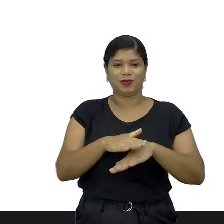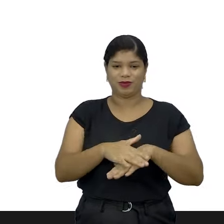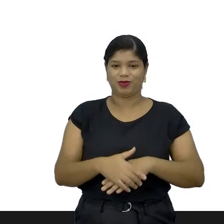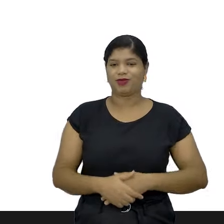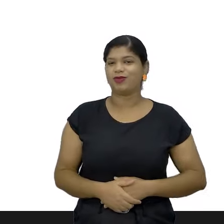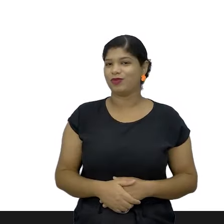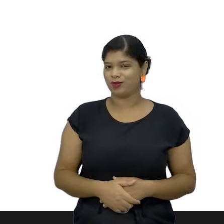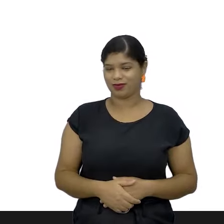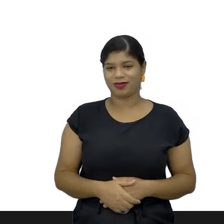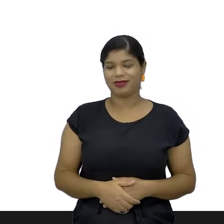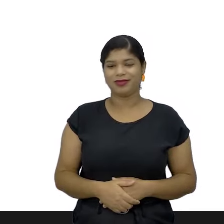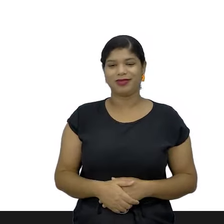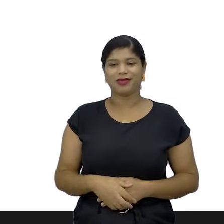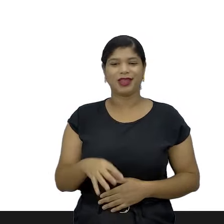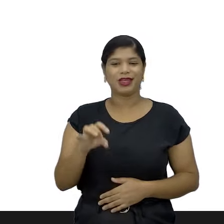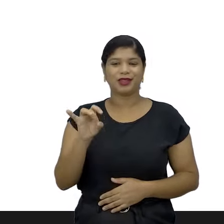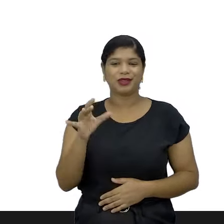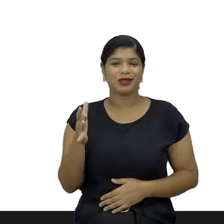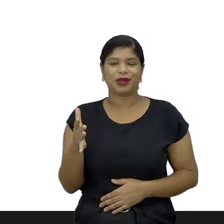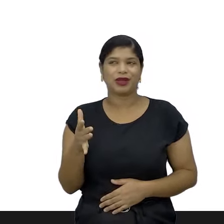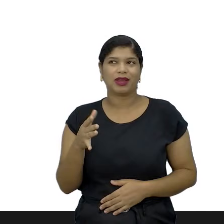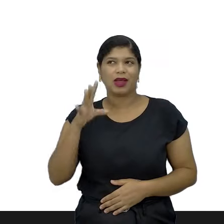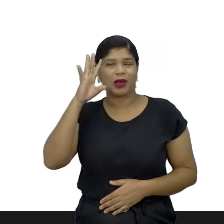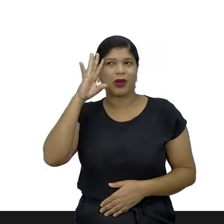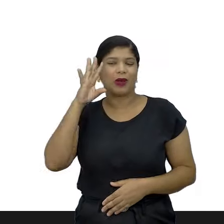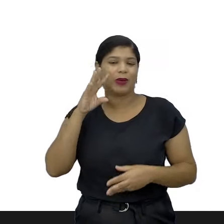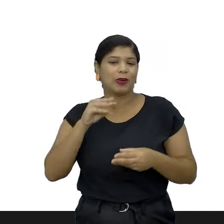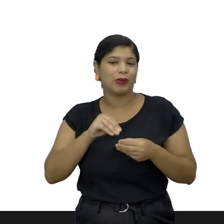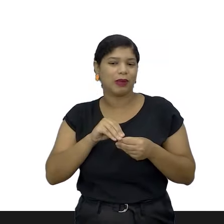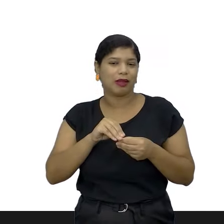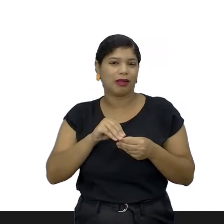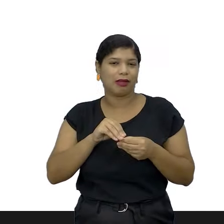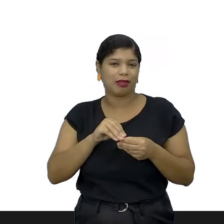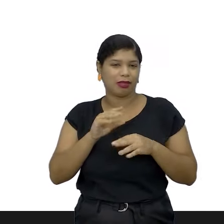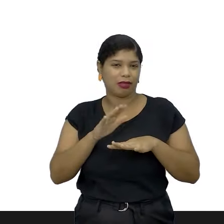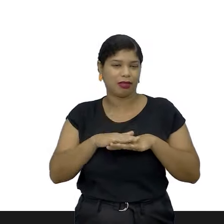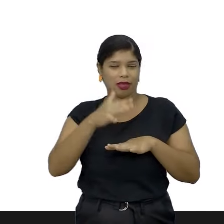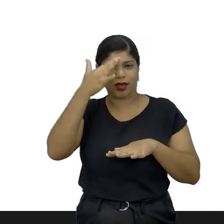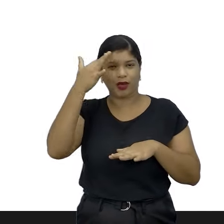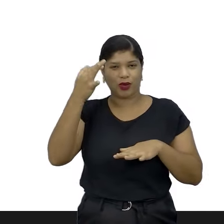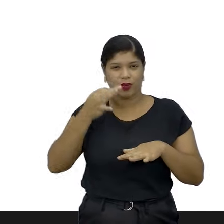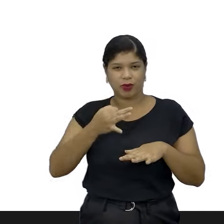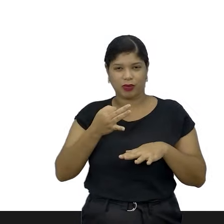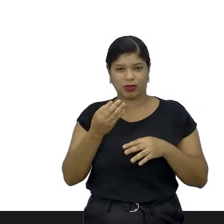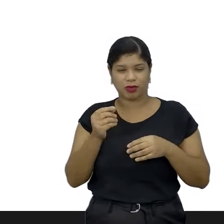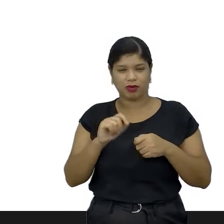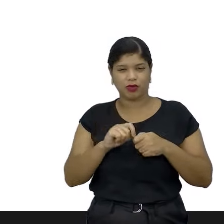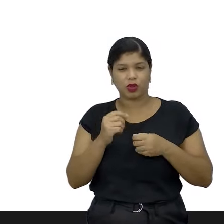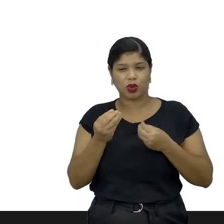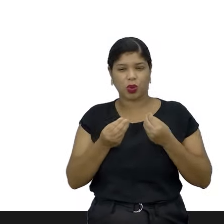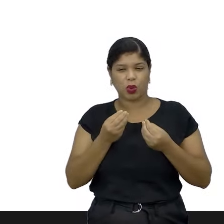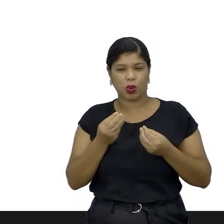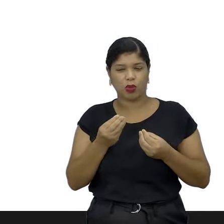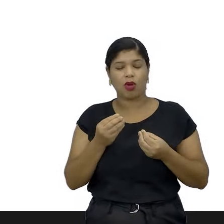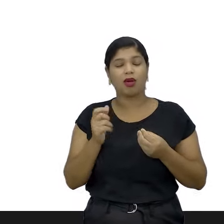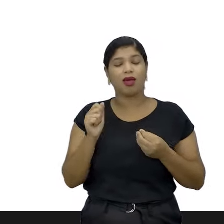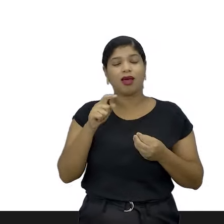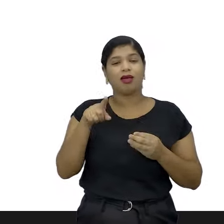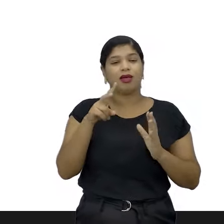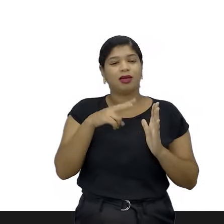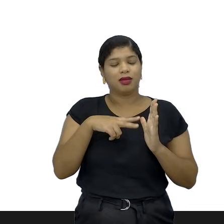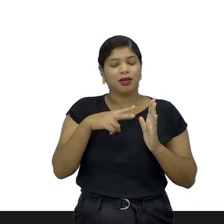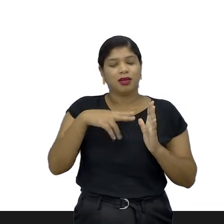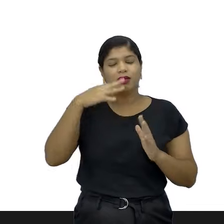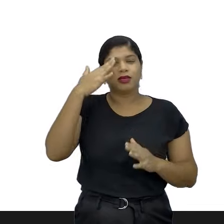vai bastar para eles apenas compreender o modo de fazer, eles terão que, a partir dessa